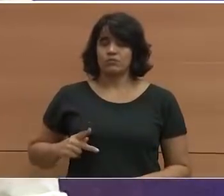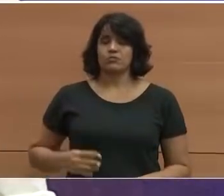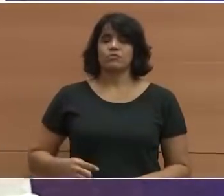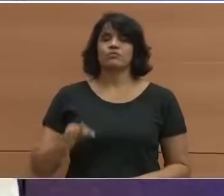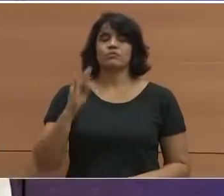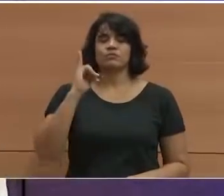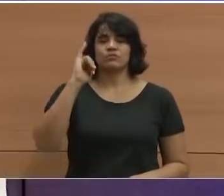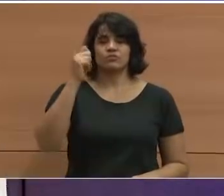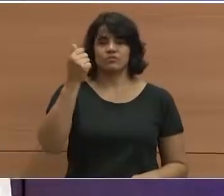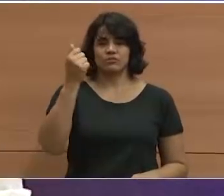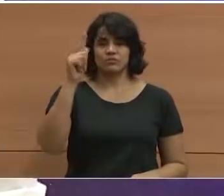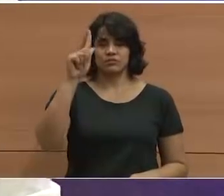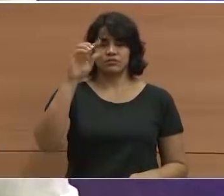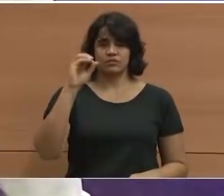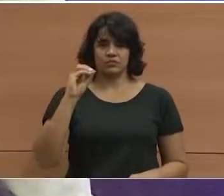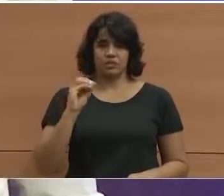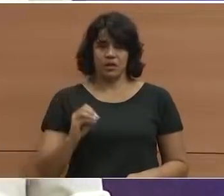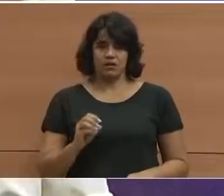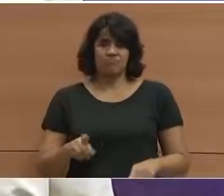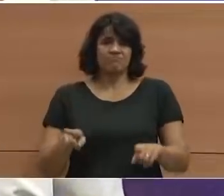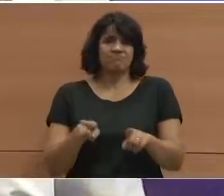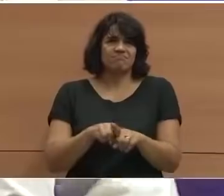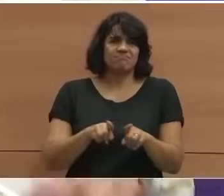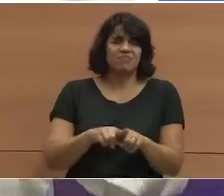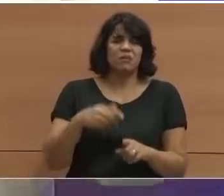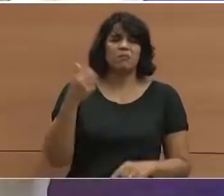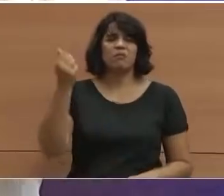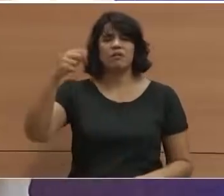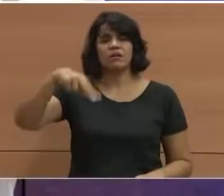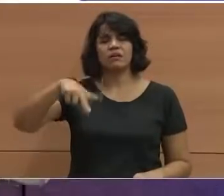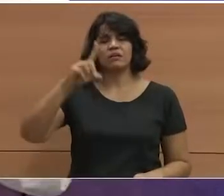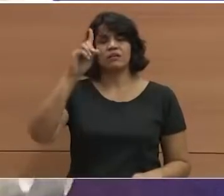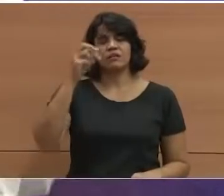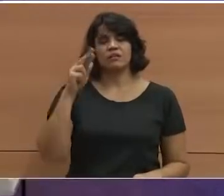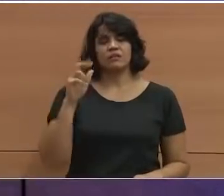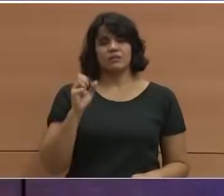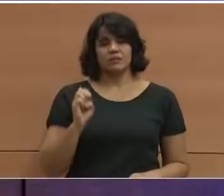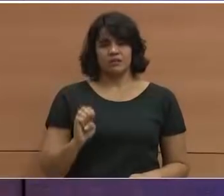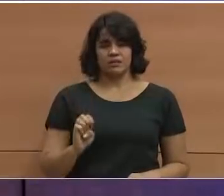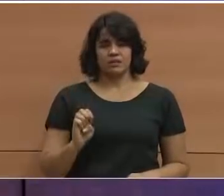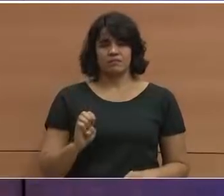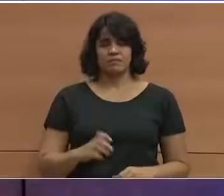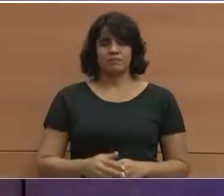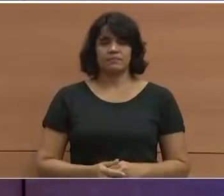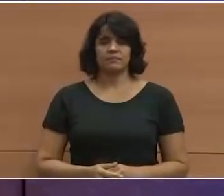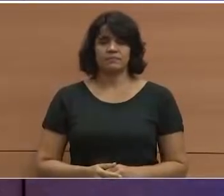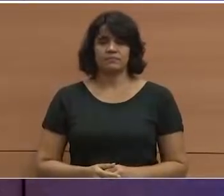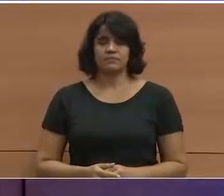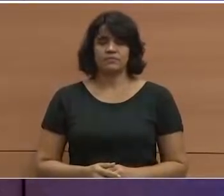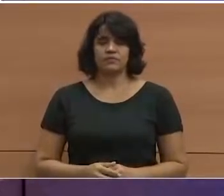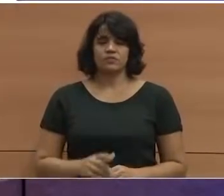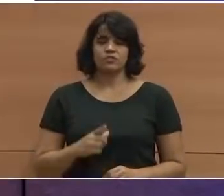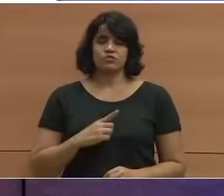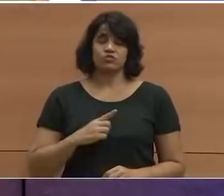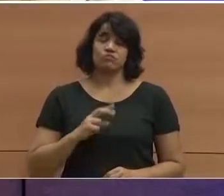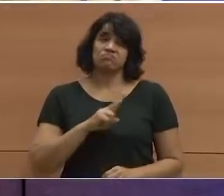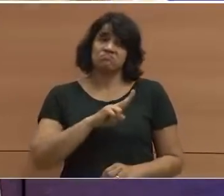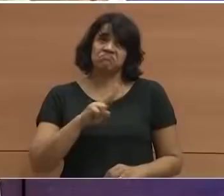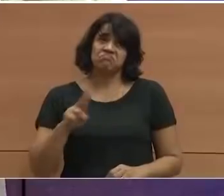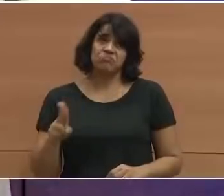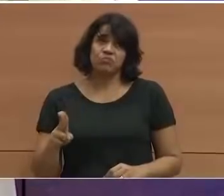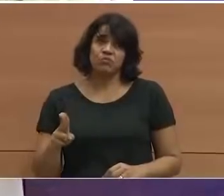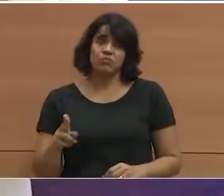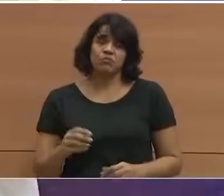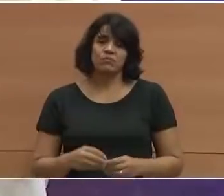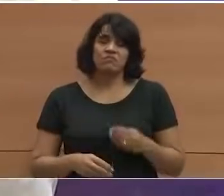tinha outros nos 4 livros do Evangelho, tinha um certo nome, não é? Tinha eram